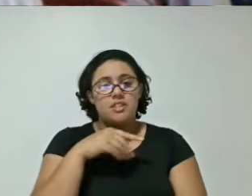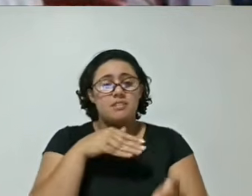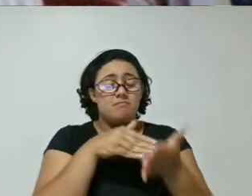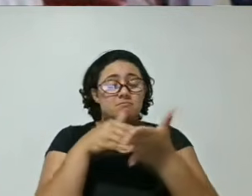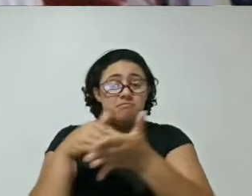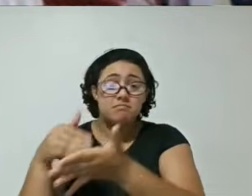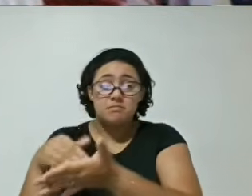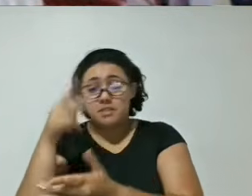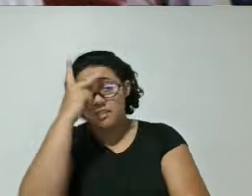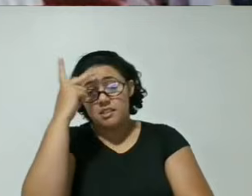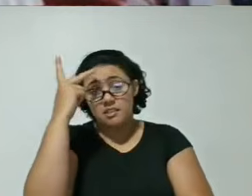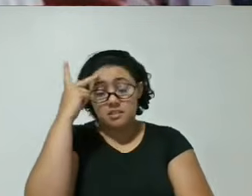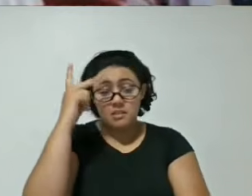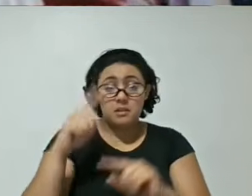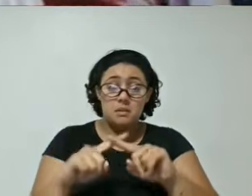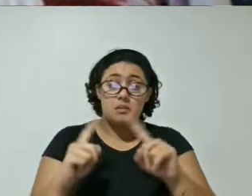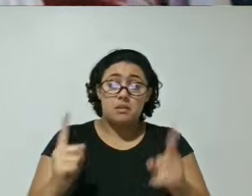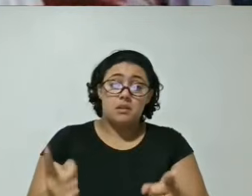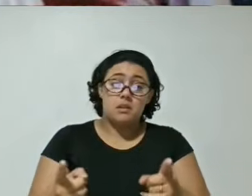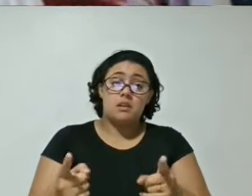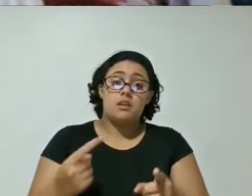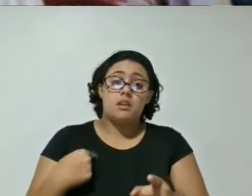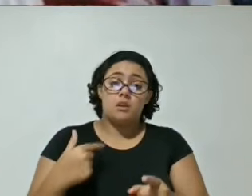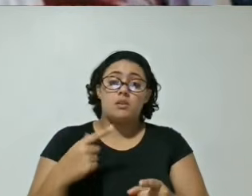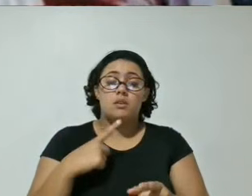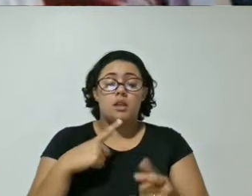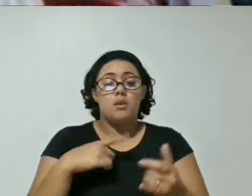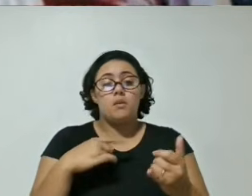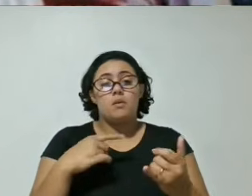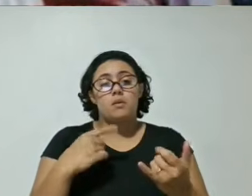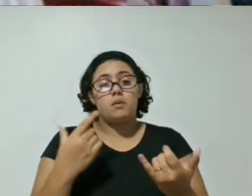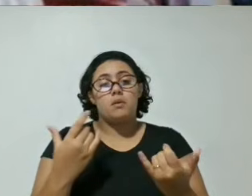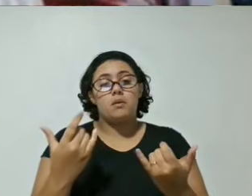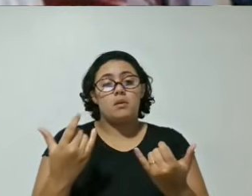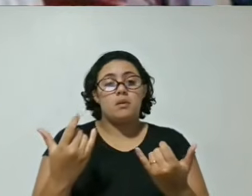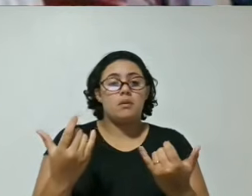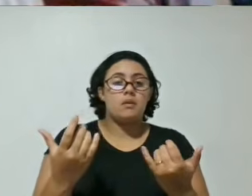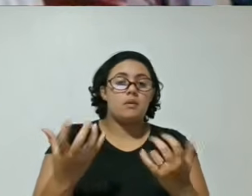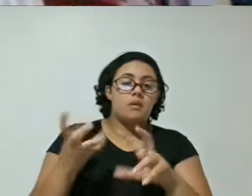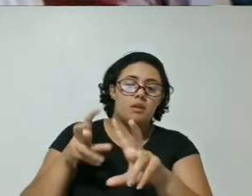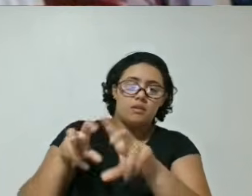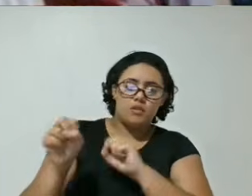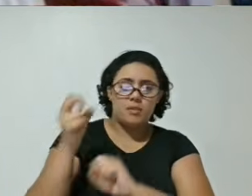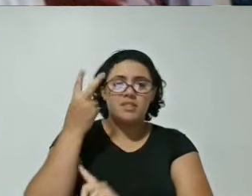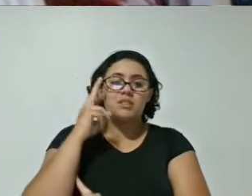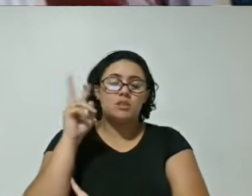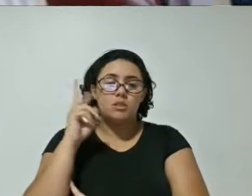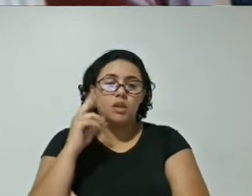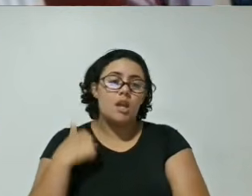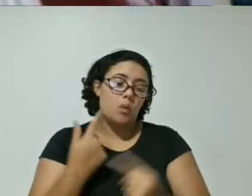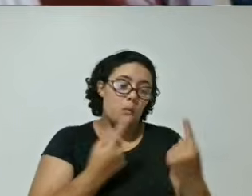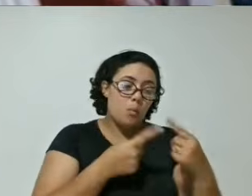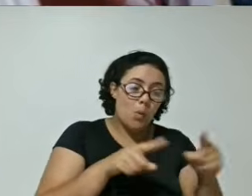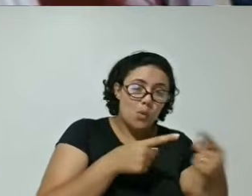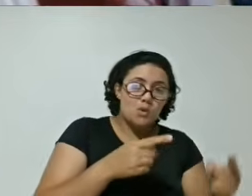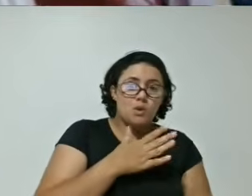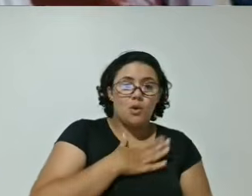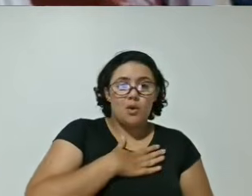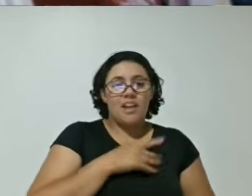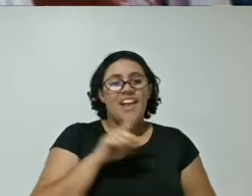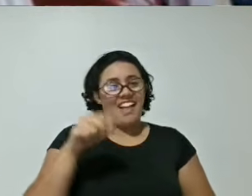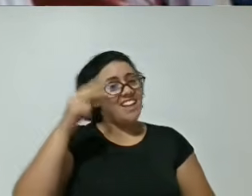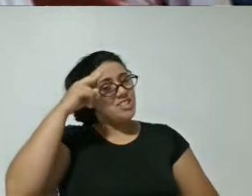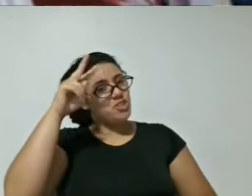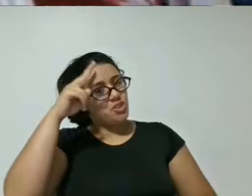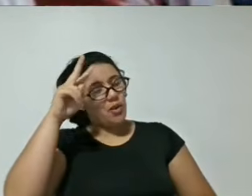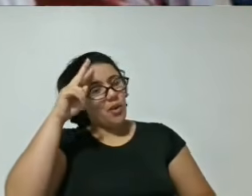Mas isso, né, eu tenho essa formação em história, apesar de ser músico e, né, ter essa segunda... É historiador, né?